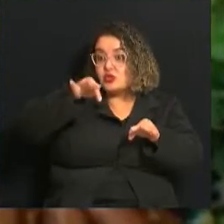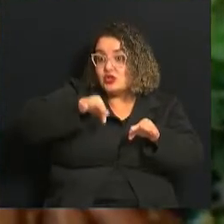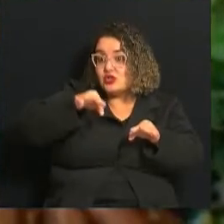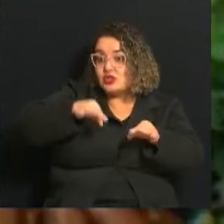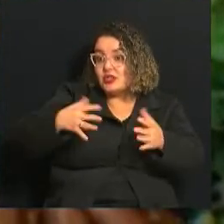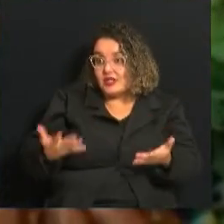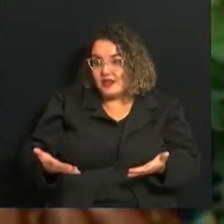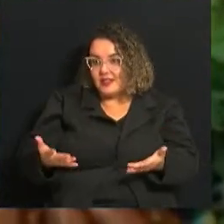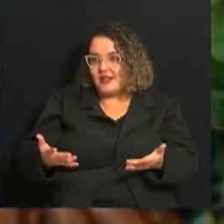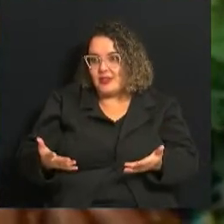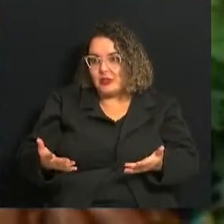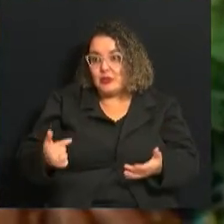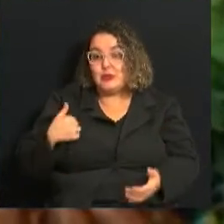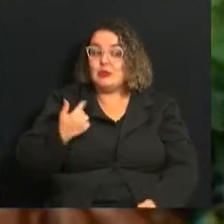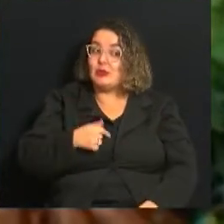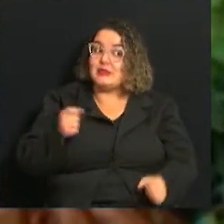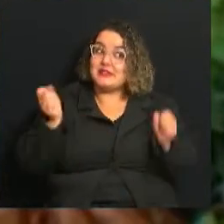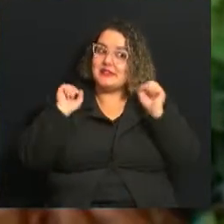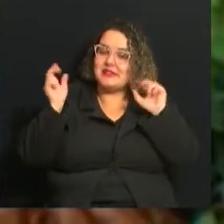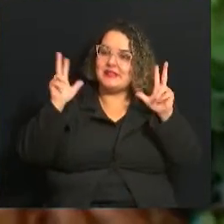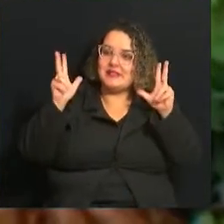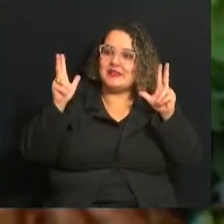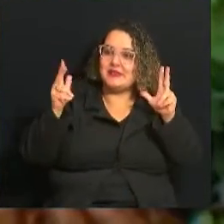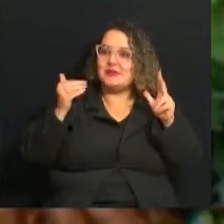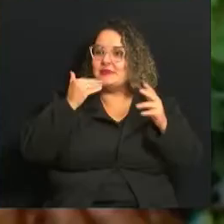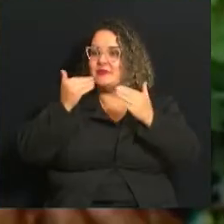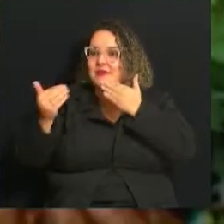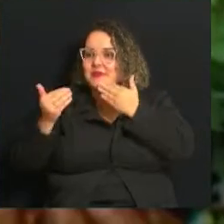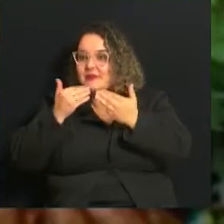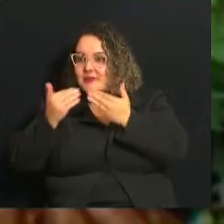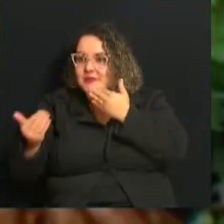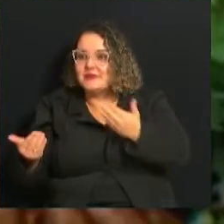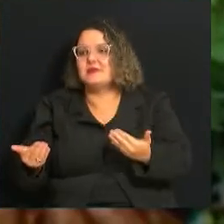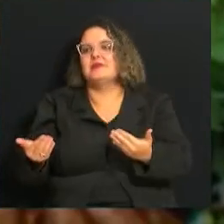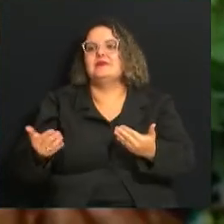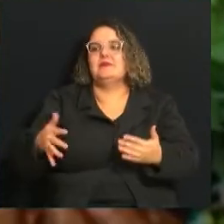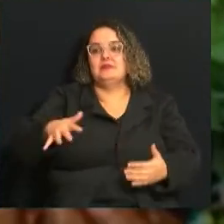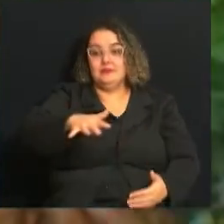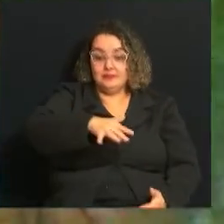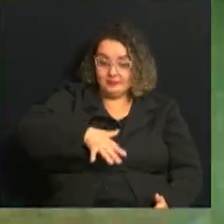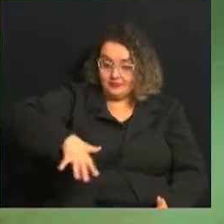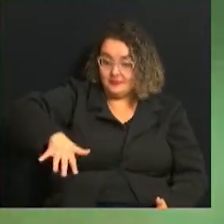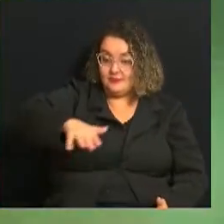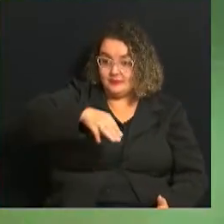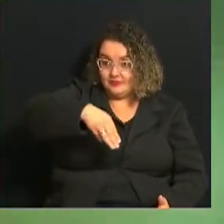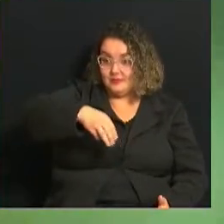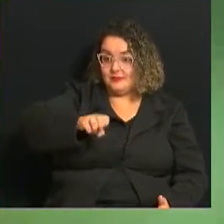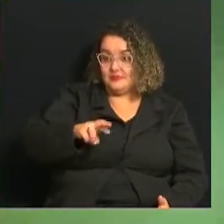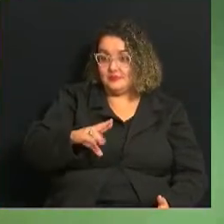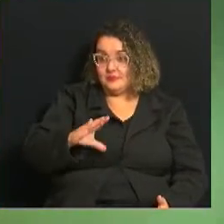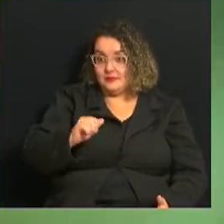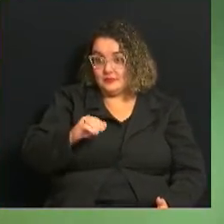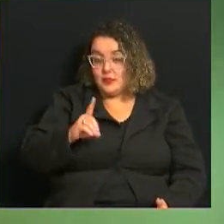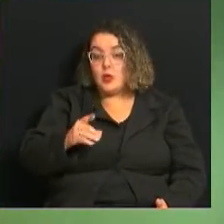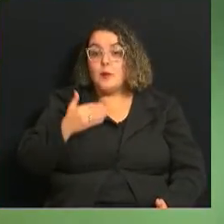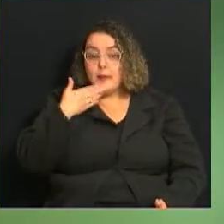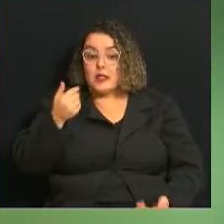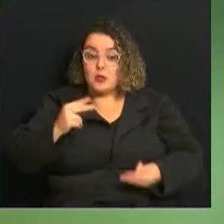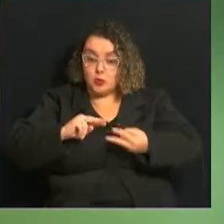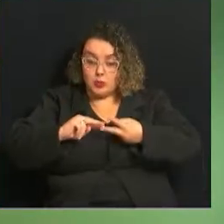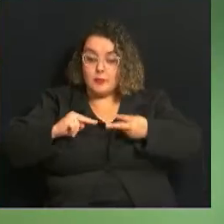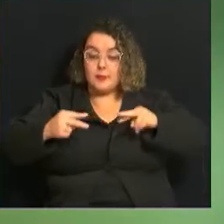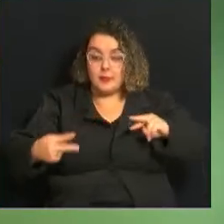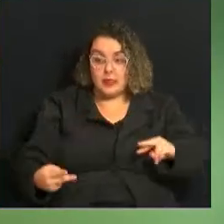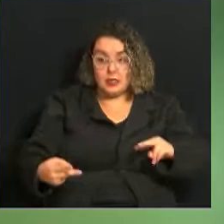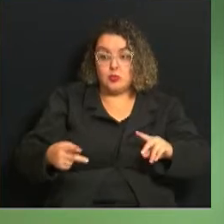somos antenados, né, para a demanda, para a necessidade do mercado, foi feito o melhoramento genético da espécie